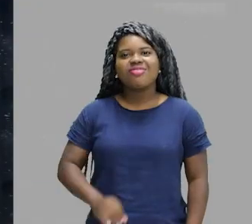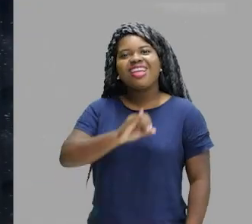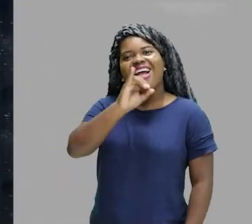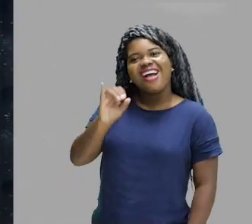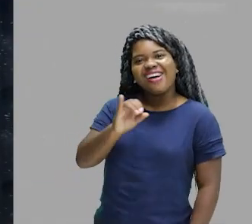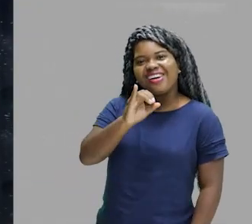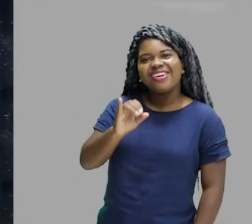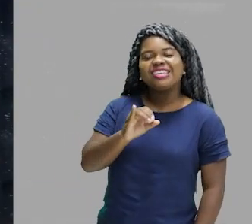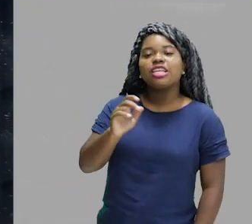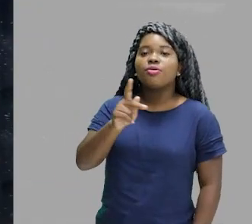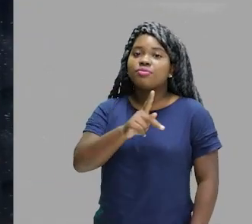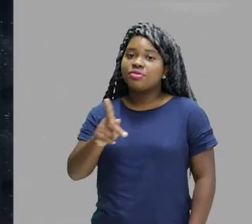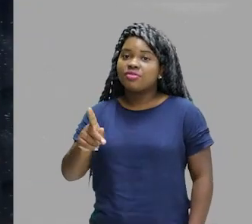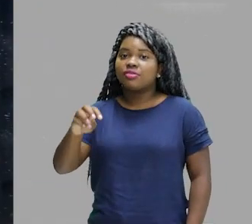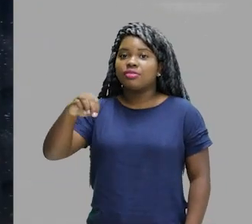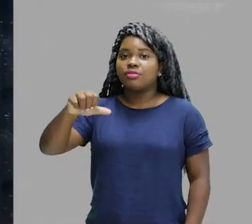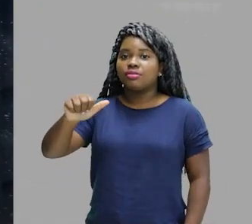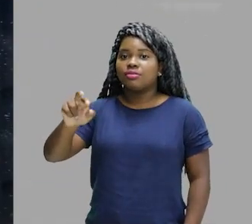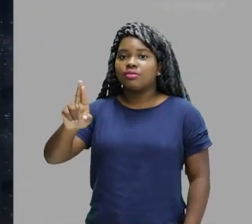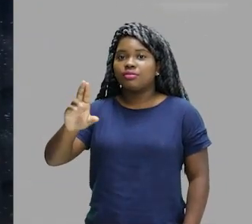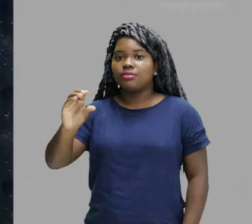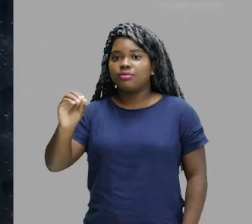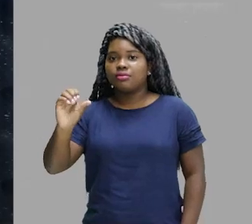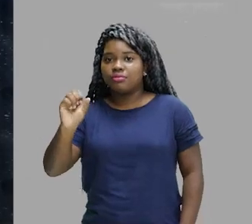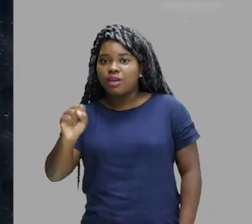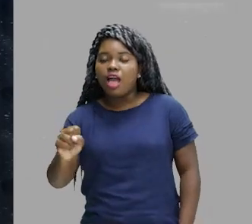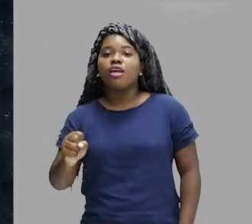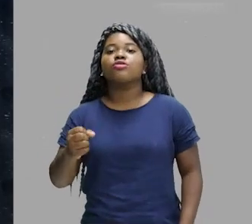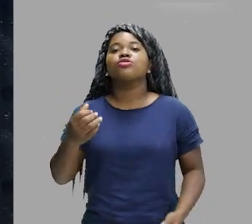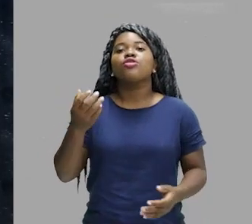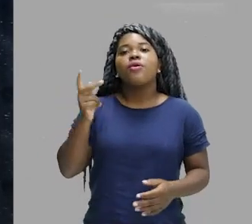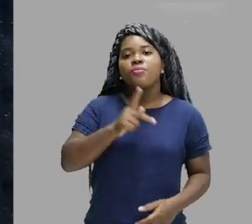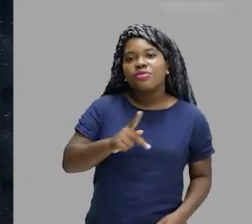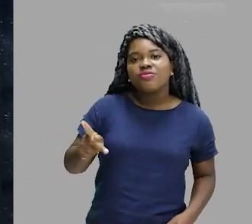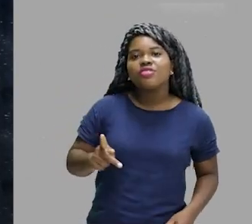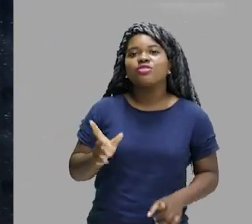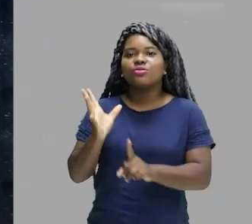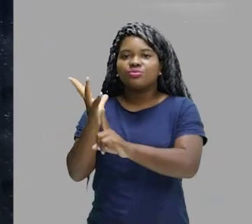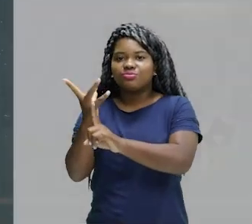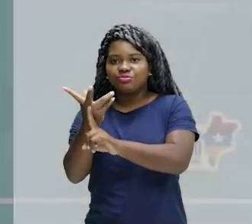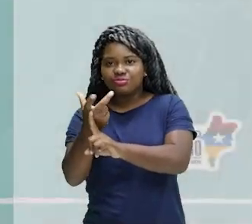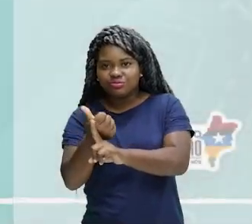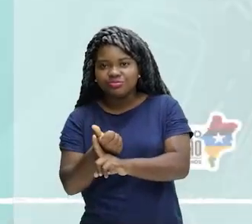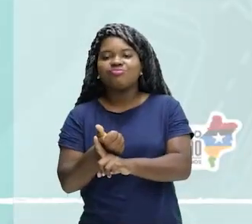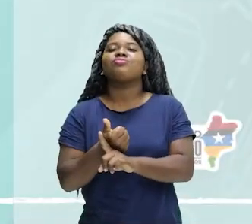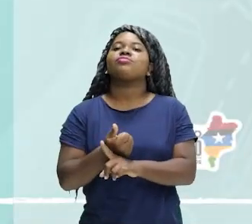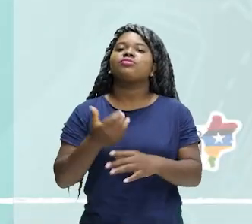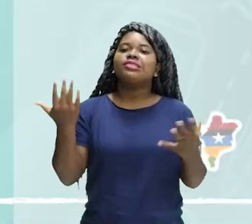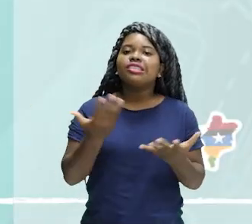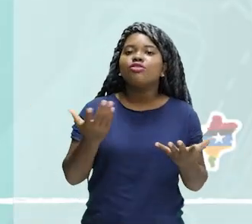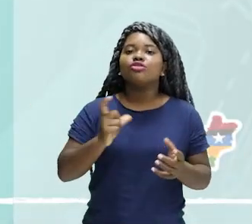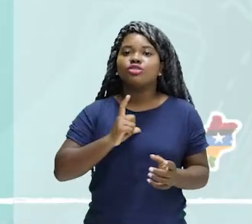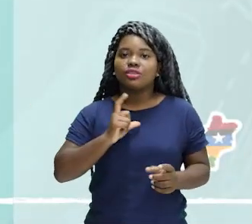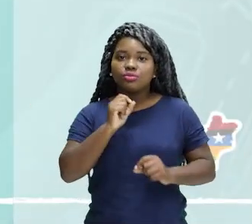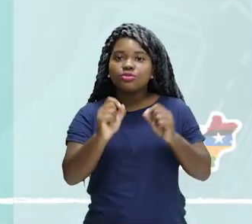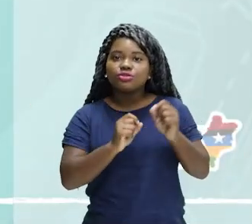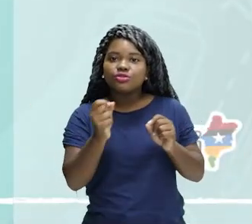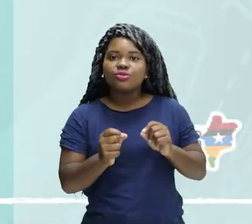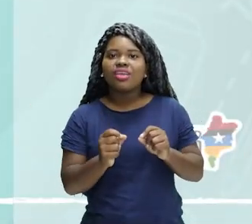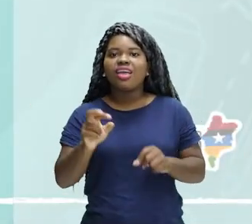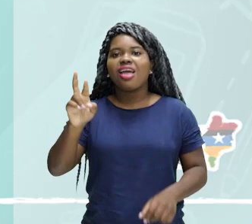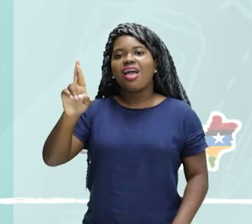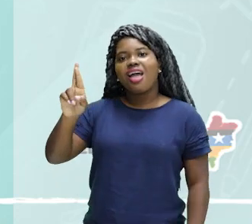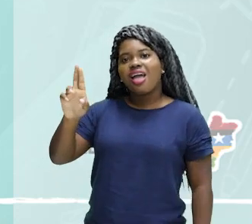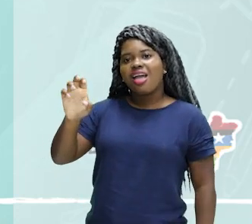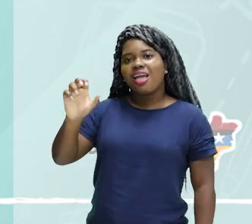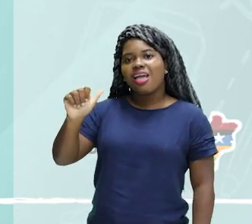Olá, gente. Professor Marcos Dominici aqui, professor de arte, e hoje nós vamos falar sobre realismo. Só para a gente esclarecer,